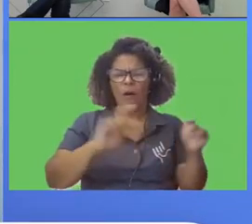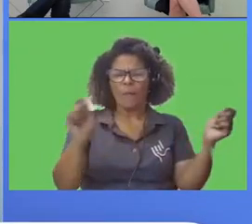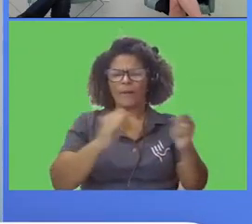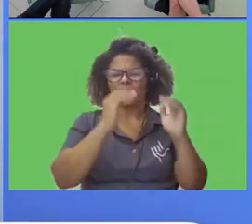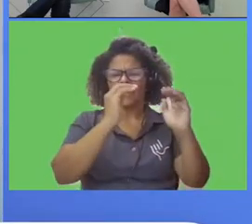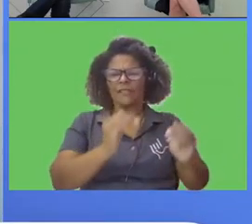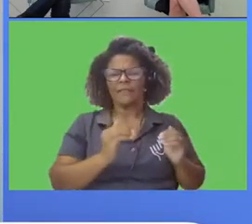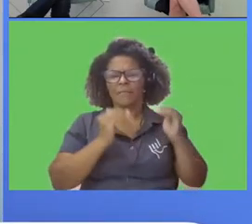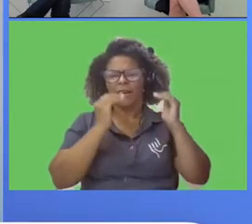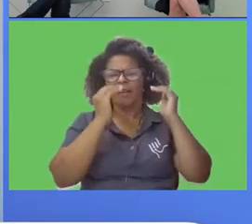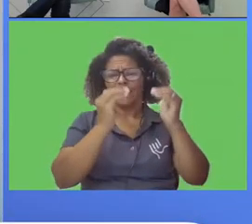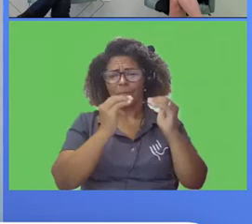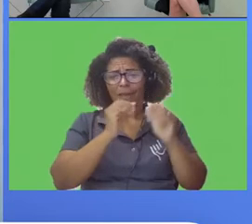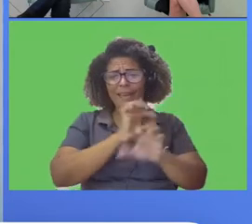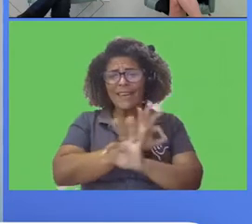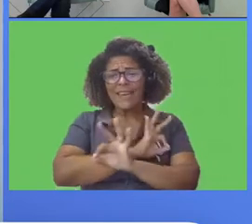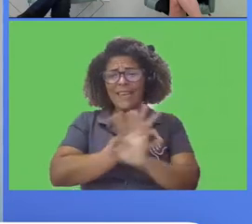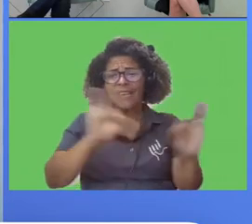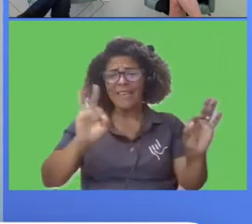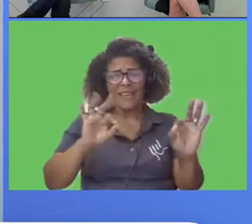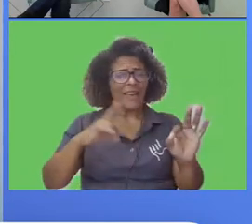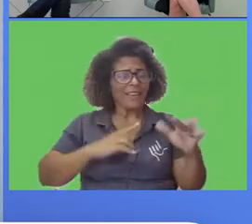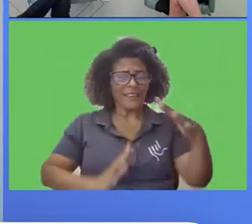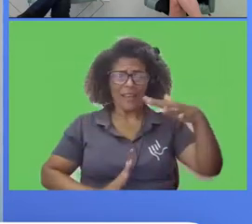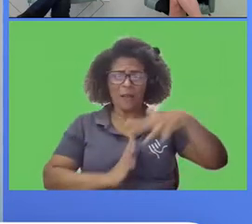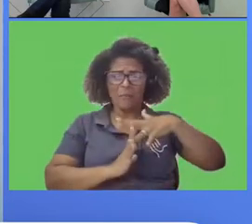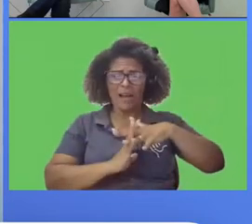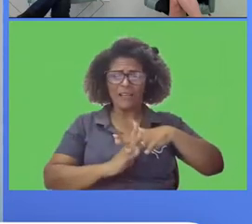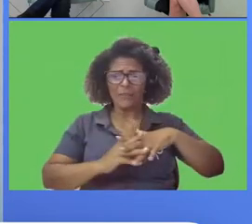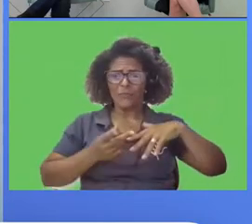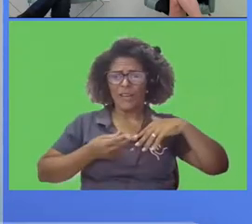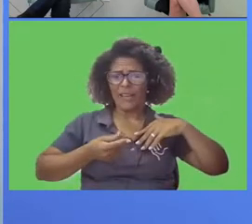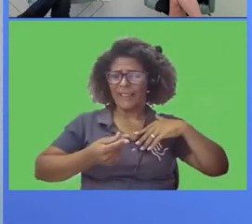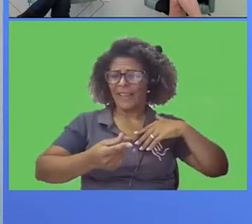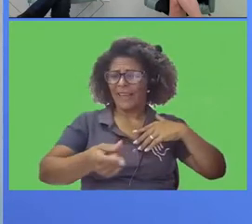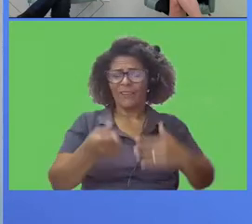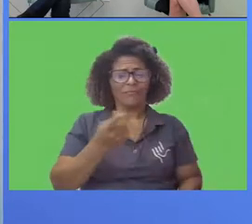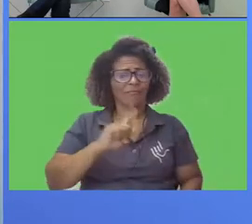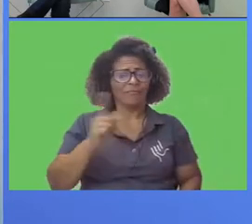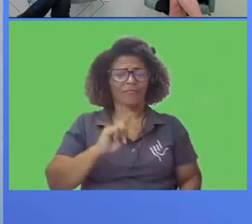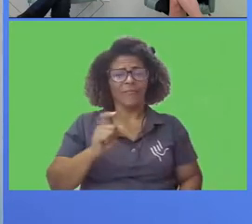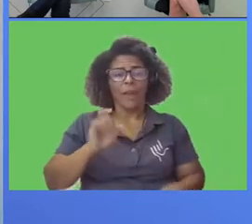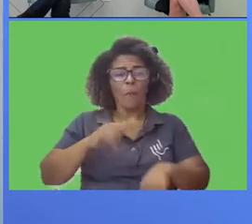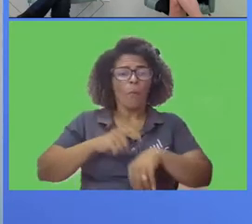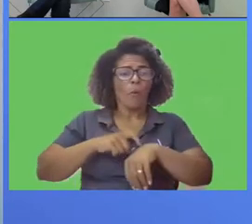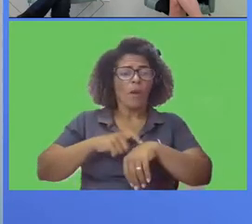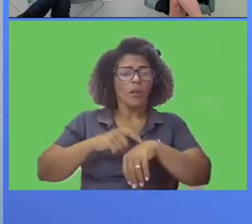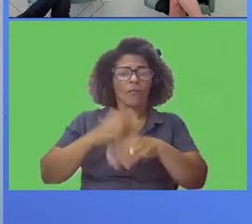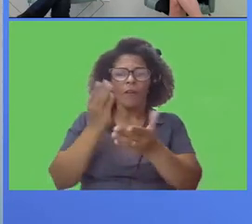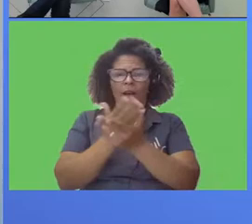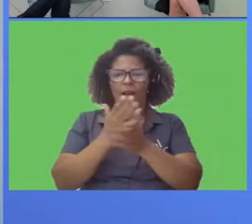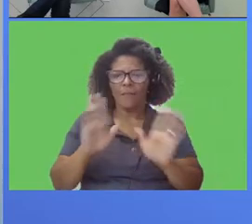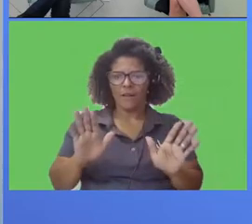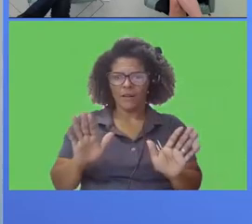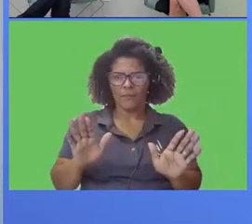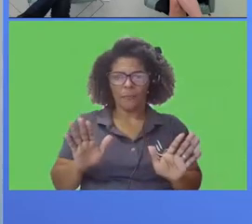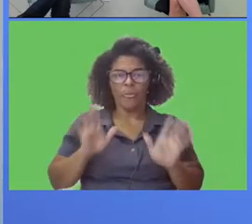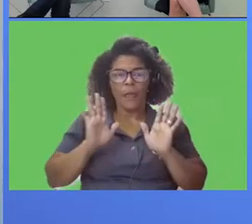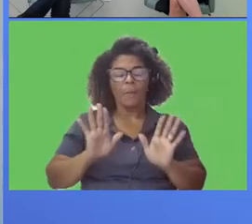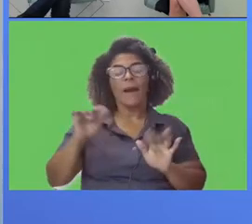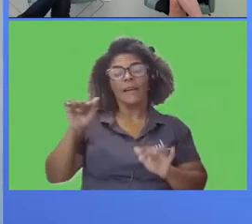que ninguém tem a capacidade máxima o tempo inteiro. Mas as pessoas com deficiência sofrem os